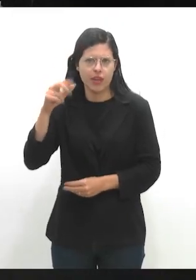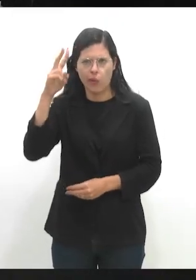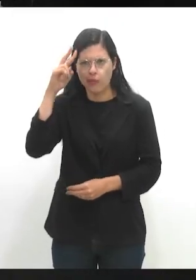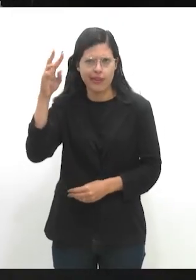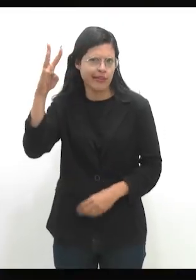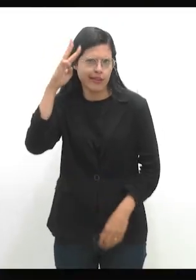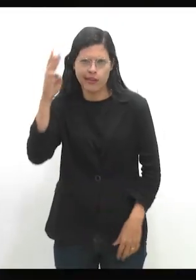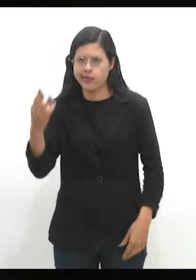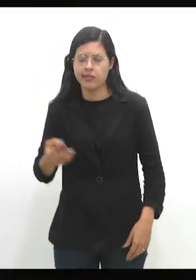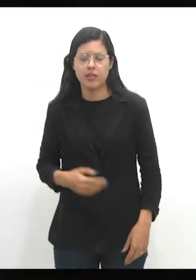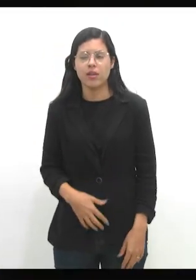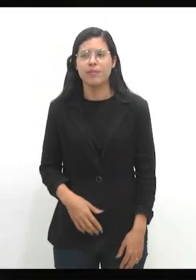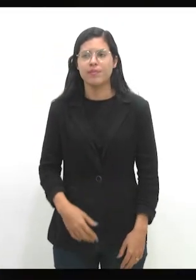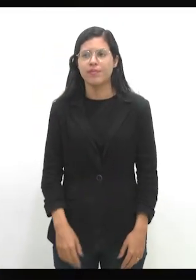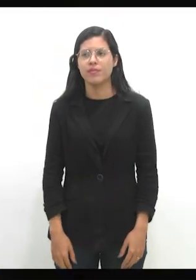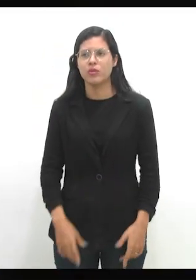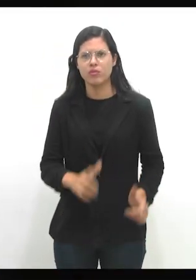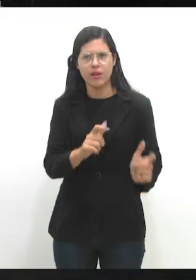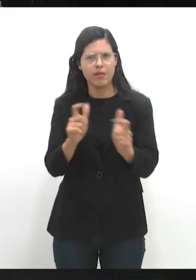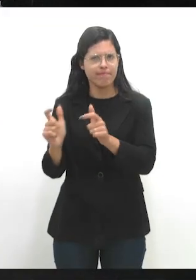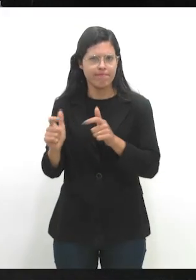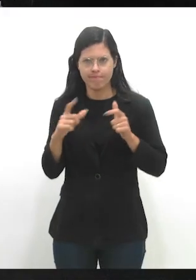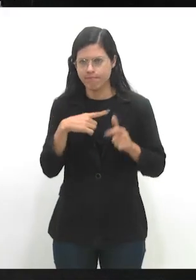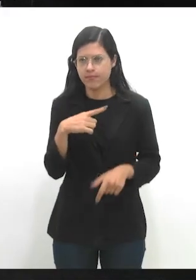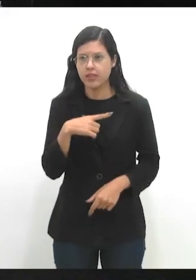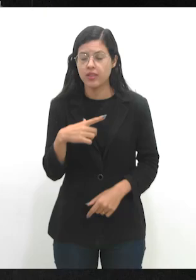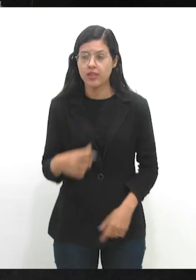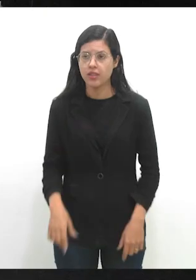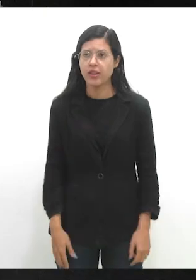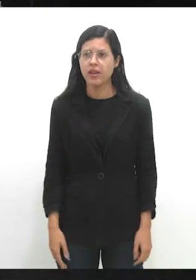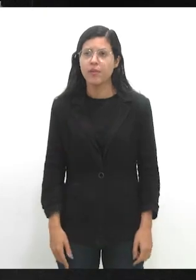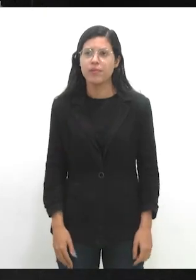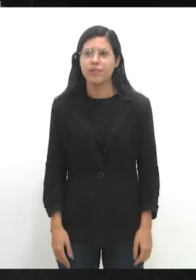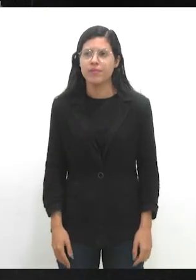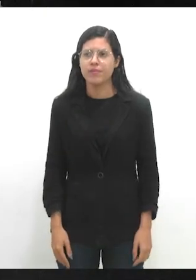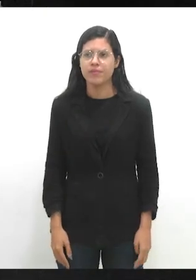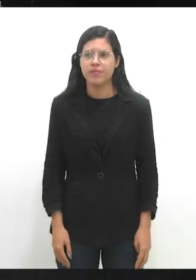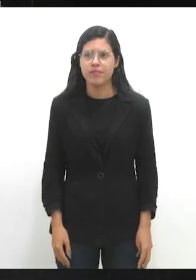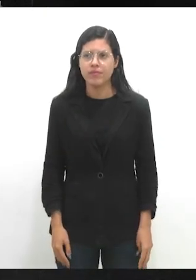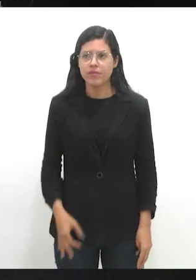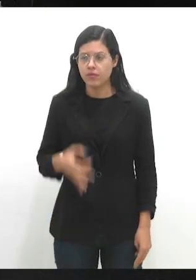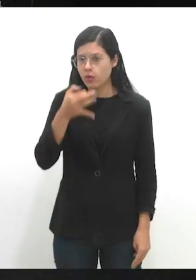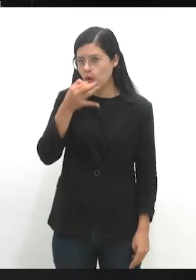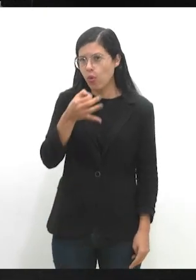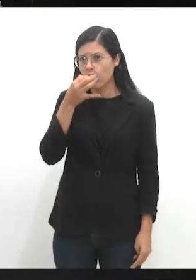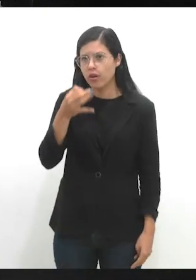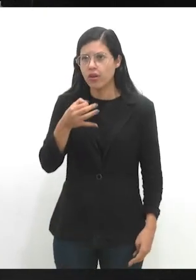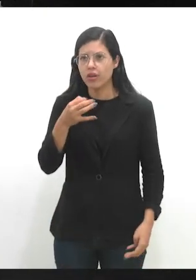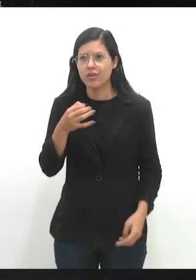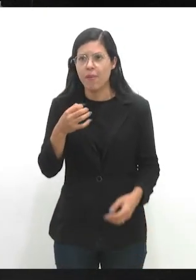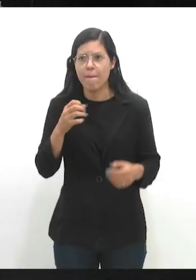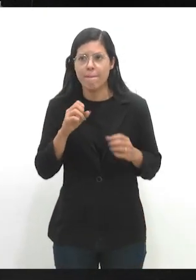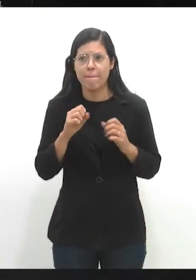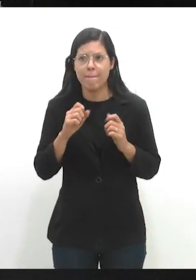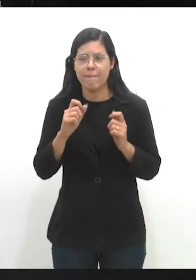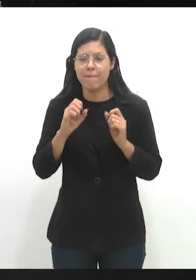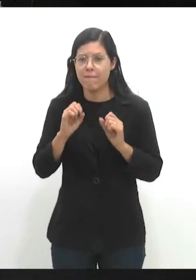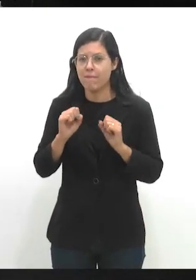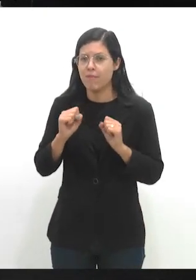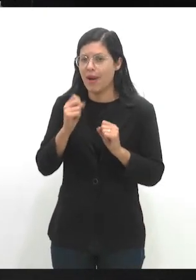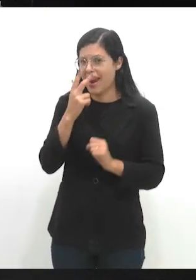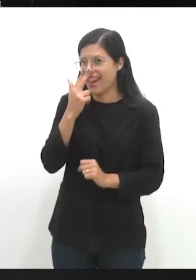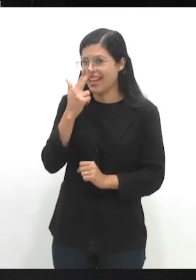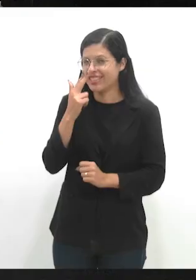quanto é lugar. E aí tem uma hora, durante a semana, o crítico pode não aparecer, mas ele também é um ser